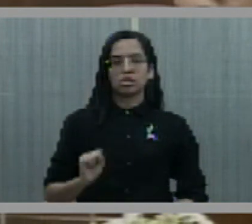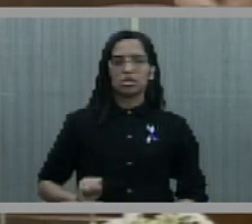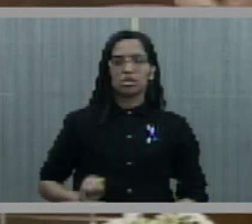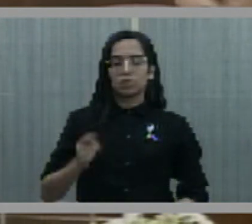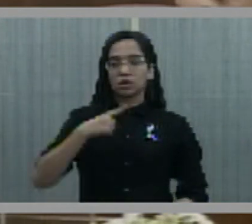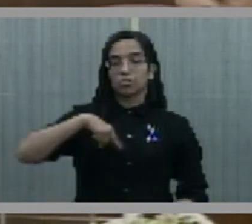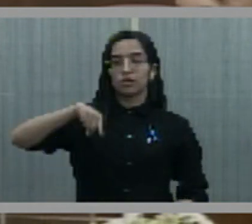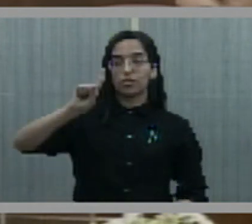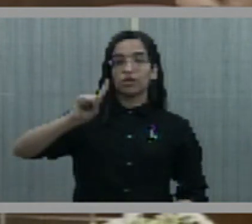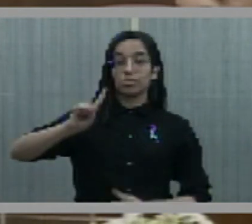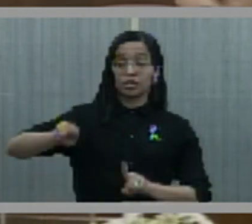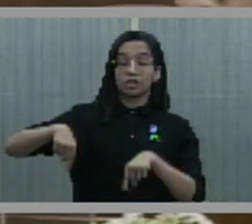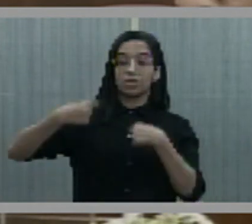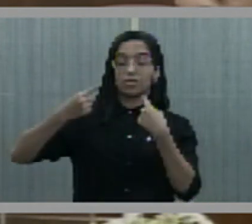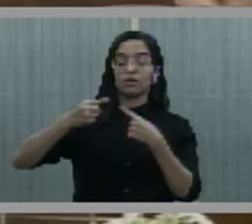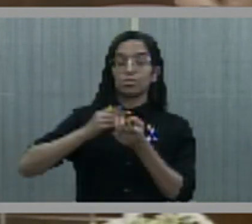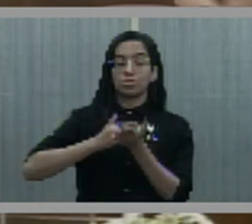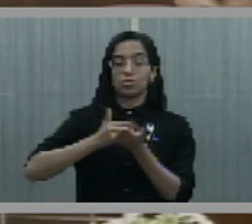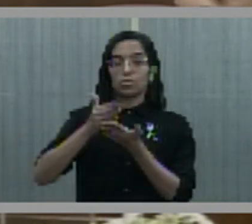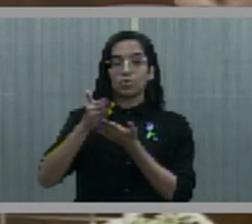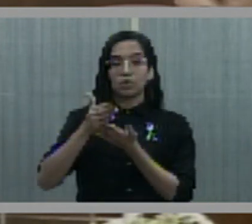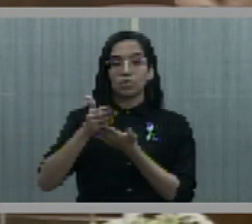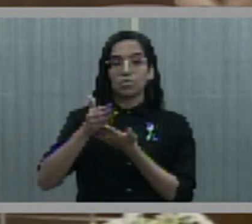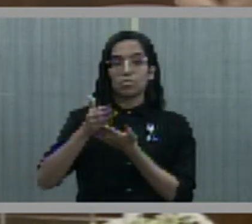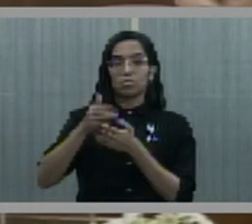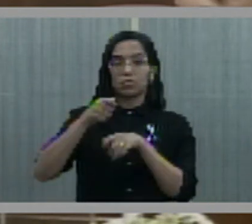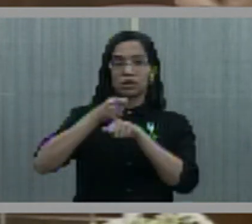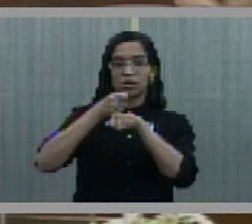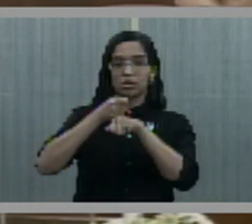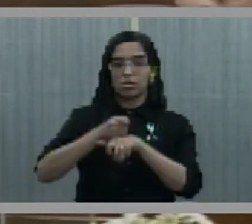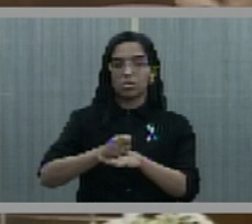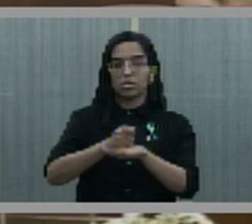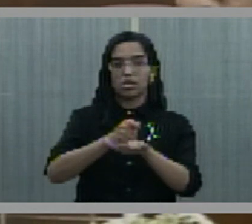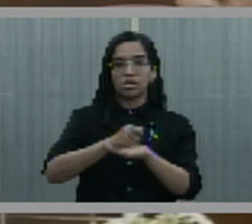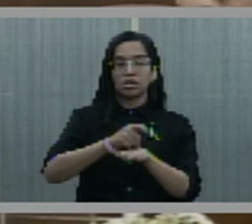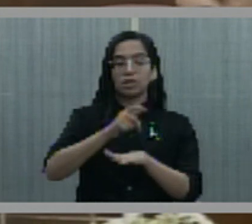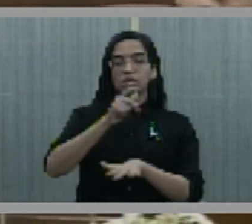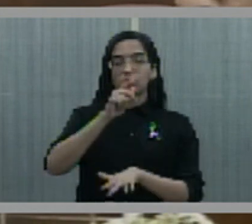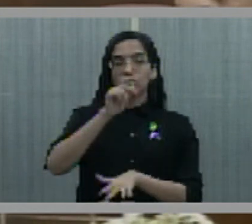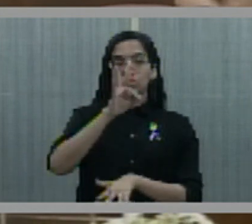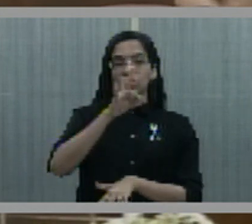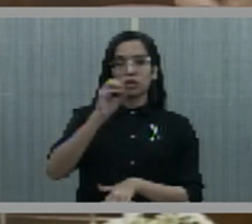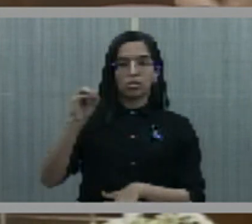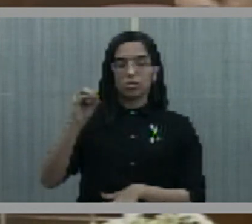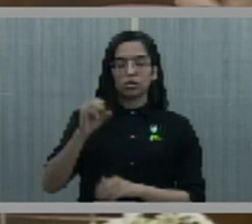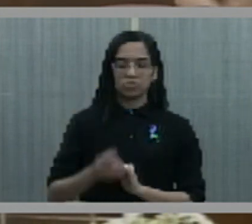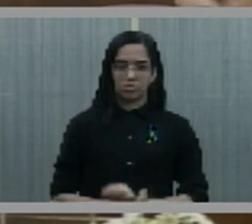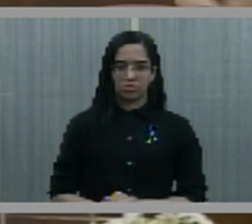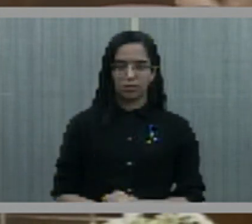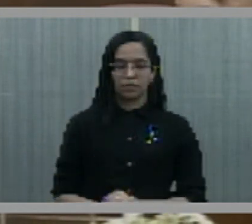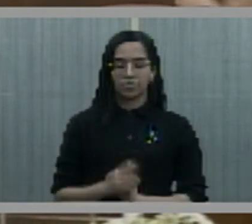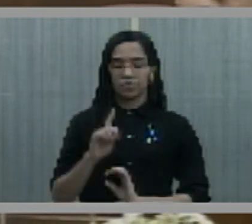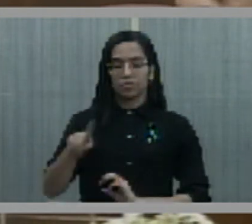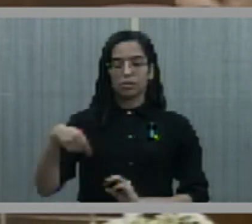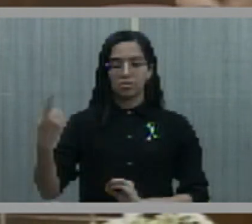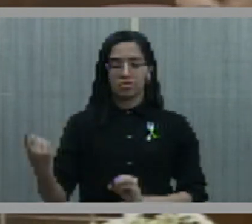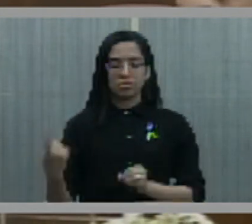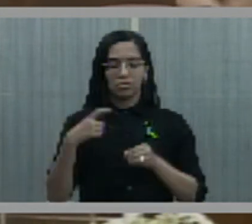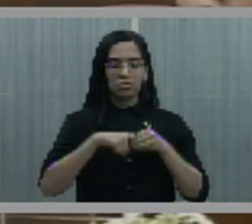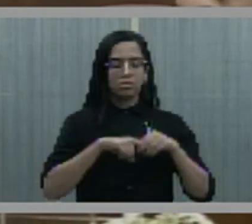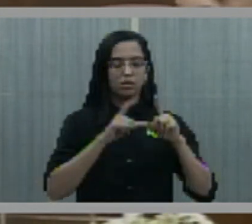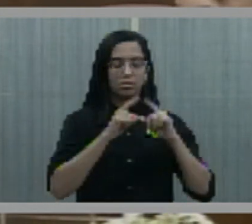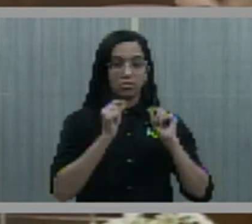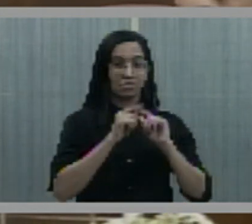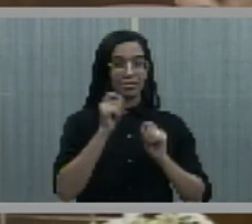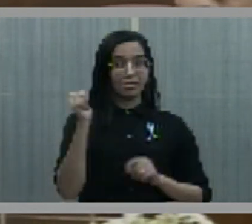desafiadora missão dos inícios da implantação da Arquidiocese de Palmas, no Tocantins. E regressando a Brasília após 14